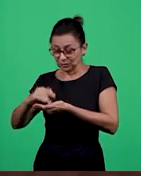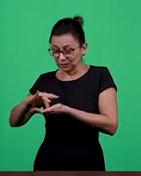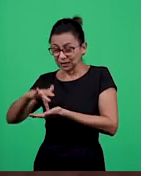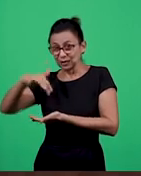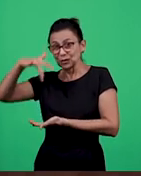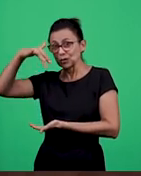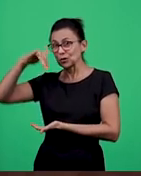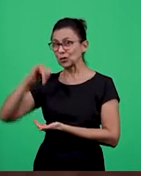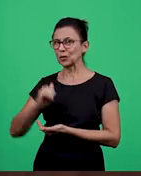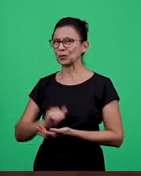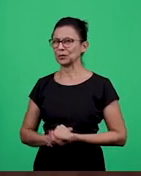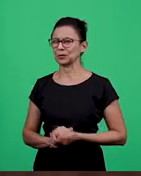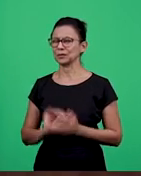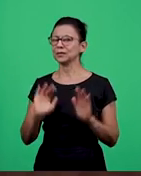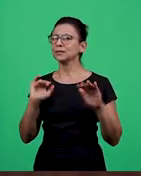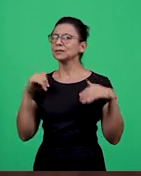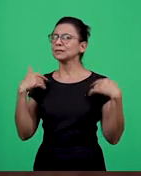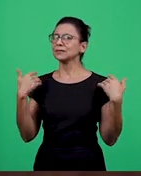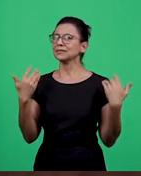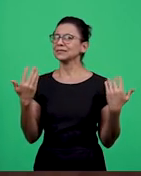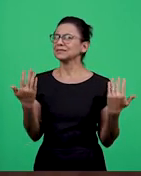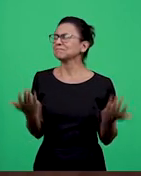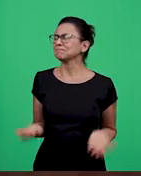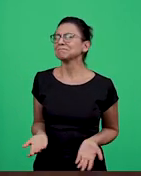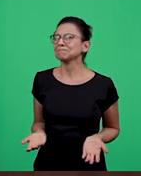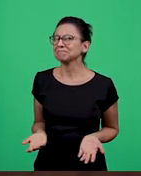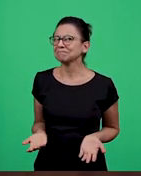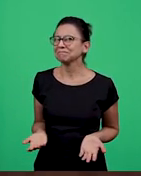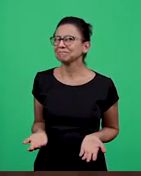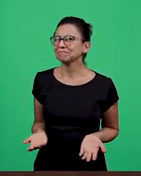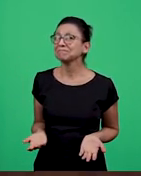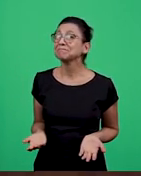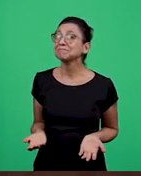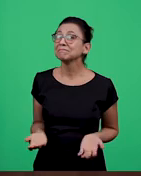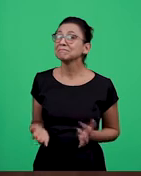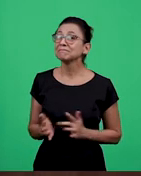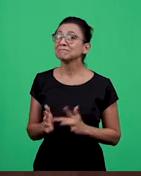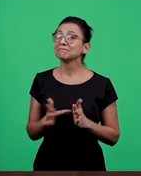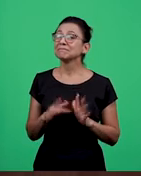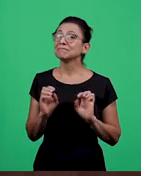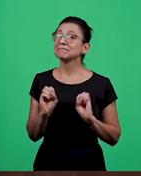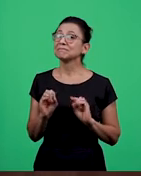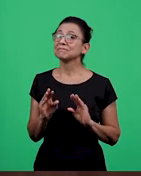de tesouro. E de qual tesouro Jesus estava falando?